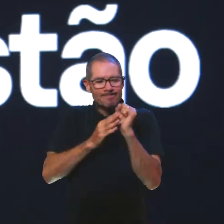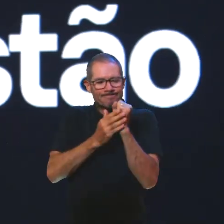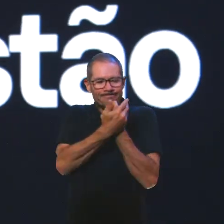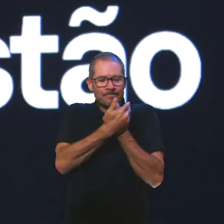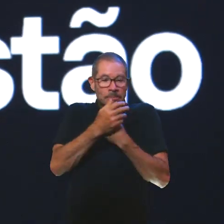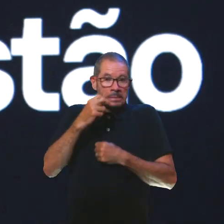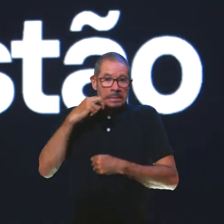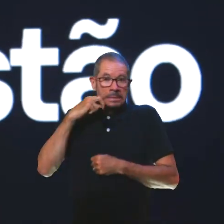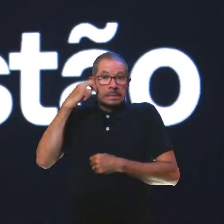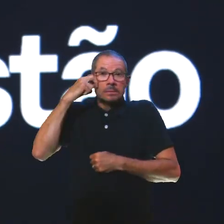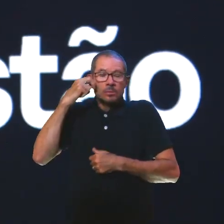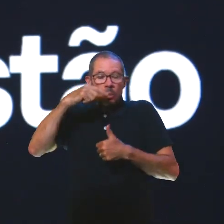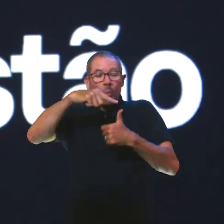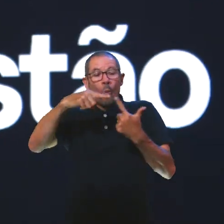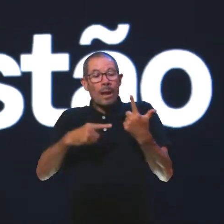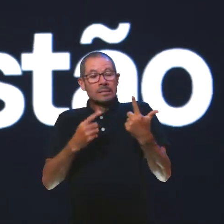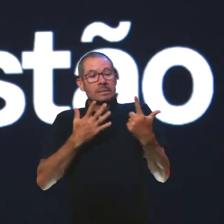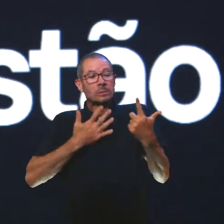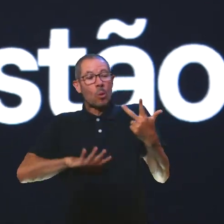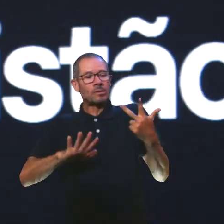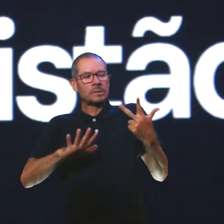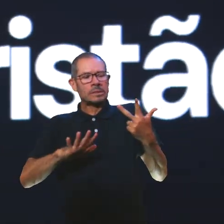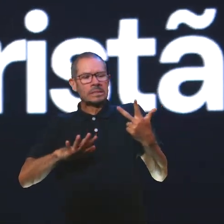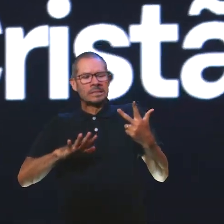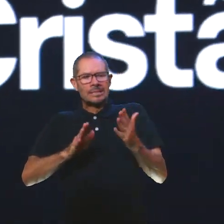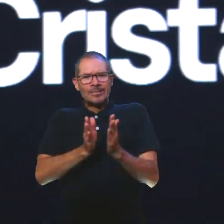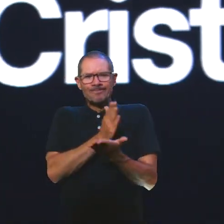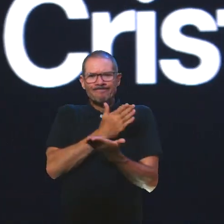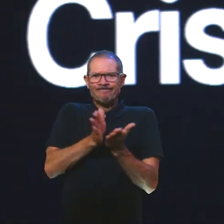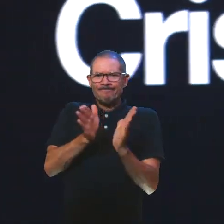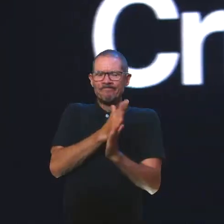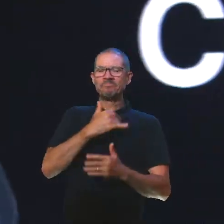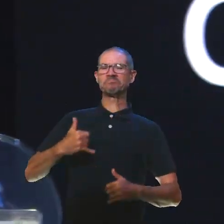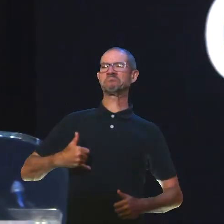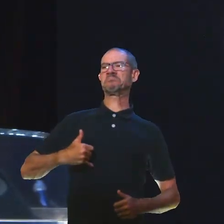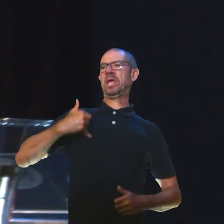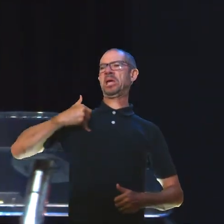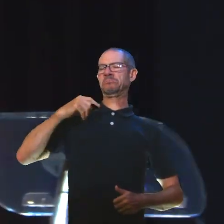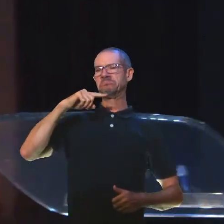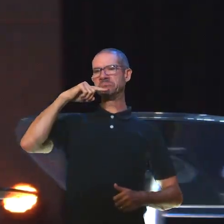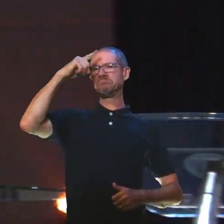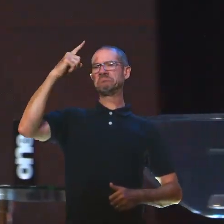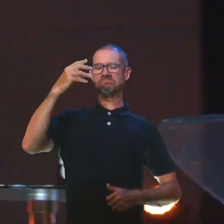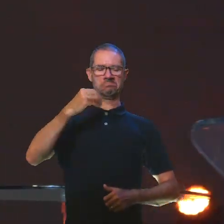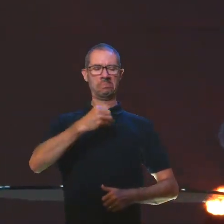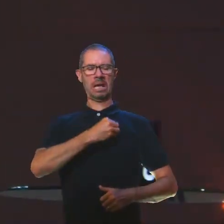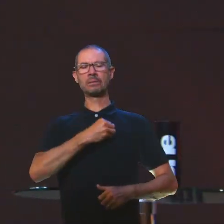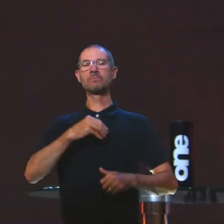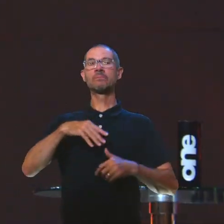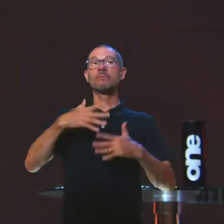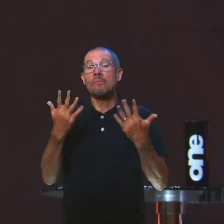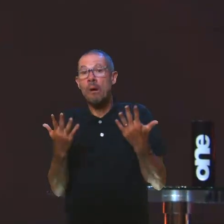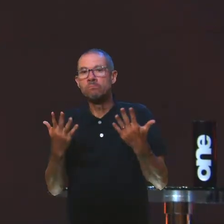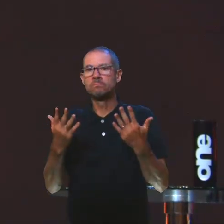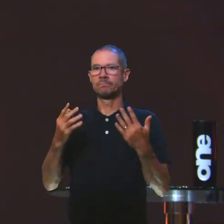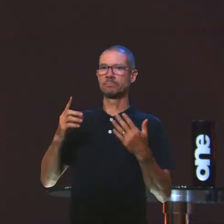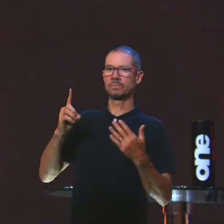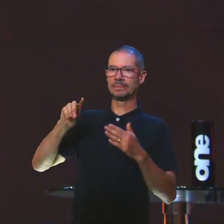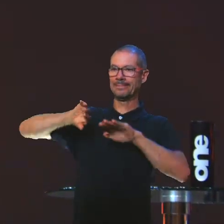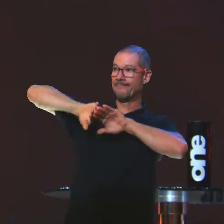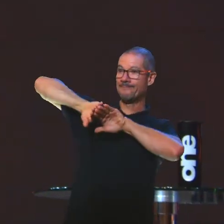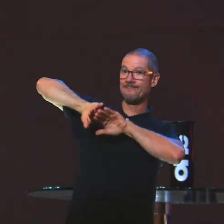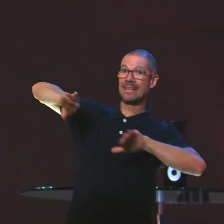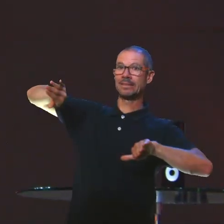tem vergonha, que você não gosta, que te incomodam? É o ego? É o orgulho? É algum tipo de pecado? O que tem te afastado dessa